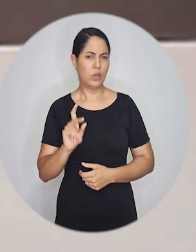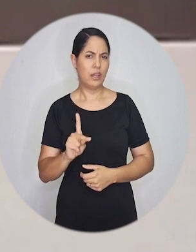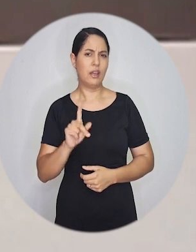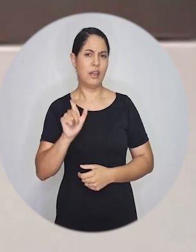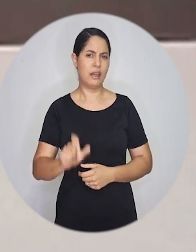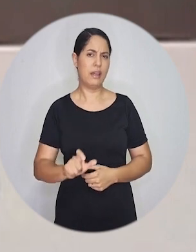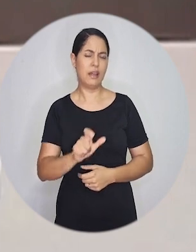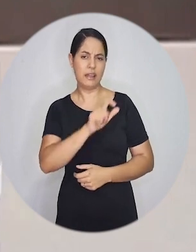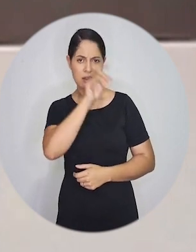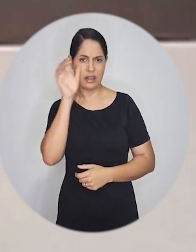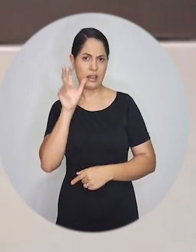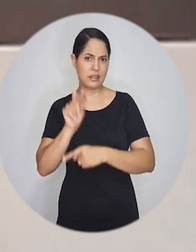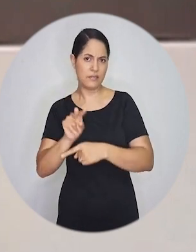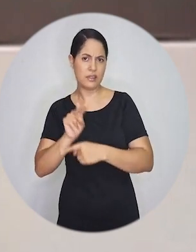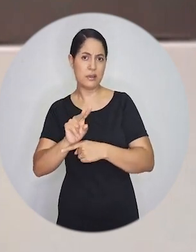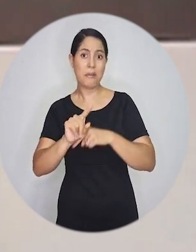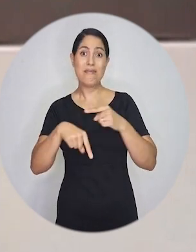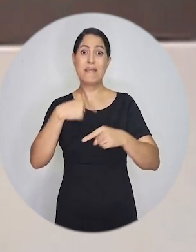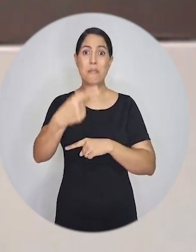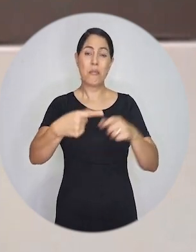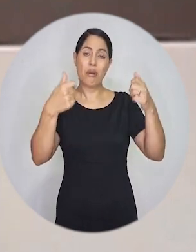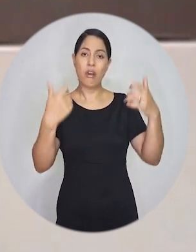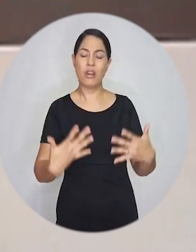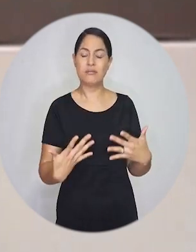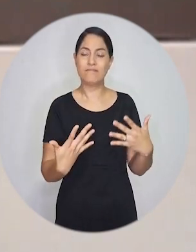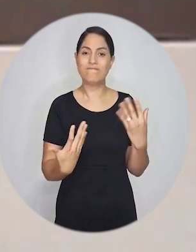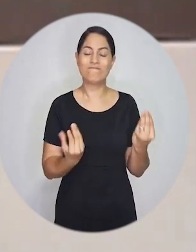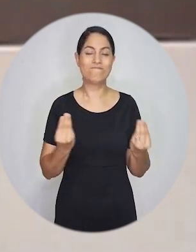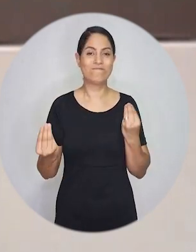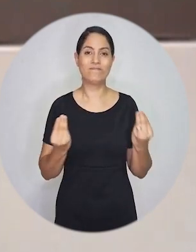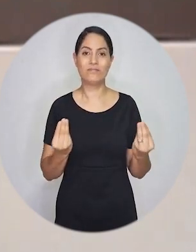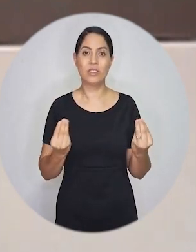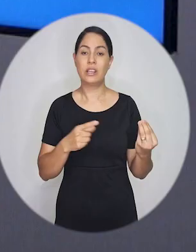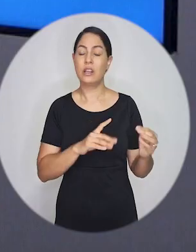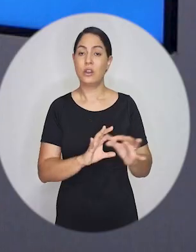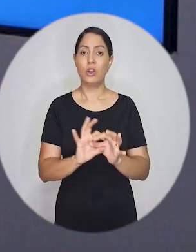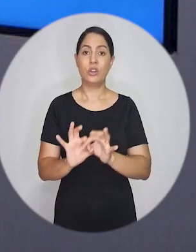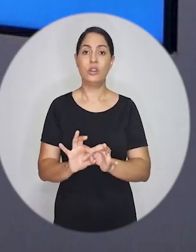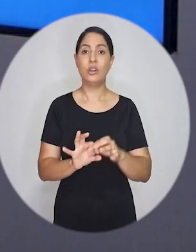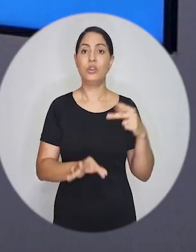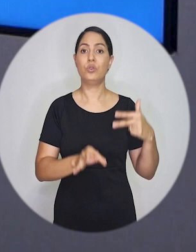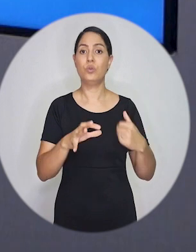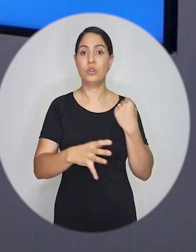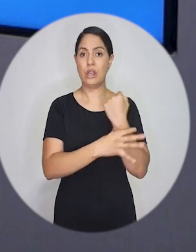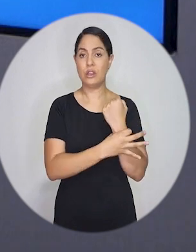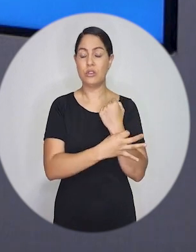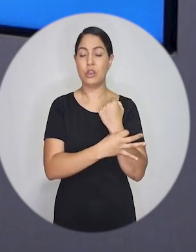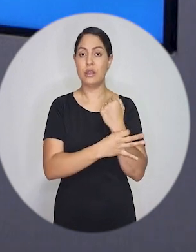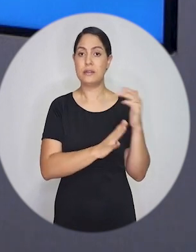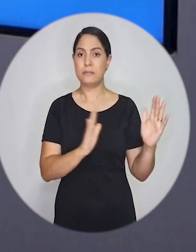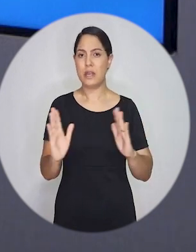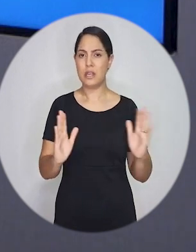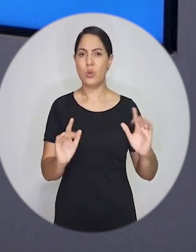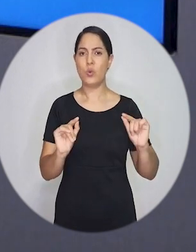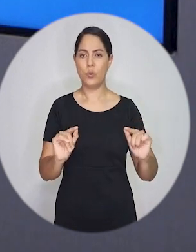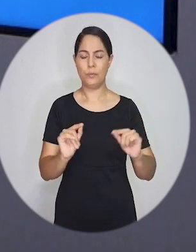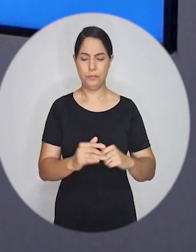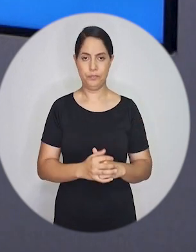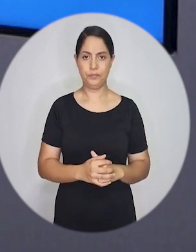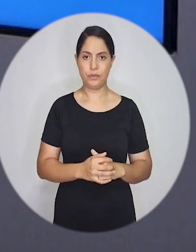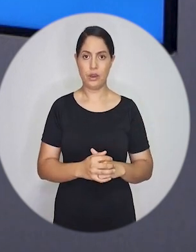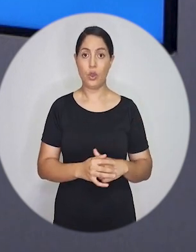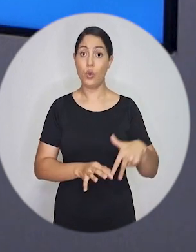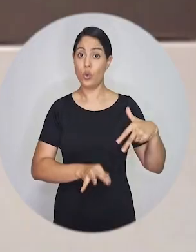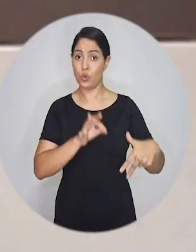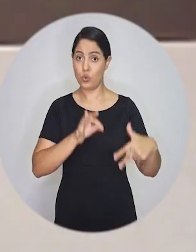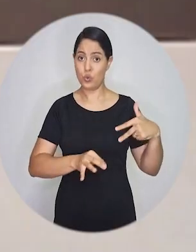por vezes, é ouvida e tem a oportunidade de se manifestar apenas posteriormente. De modo que, com a adoção do juiz de garantias, o